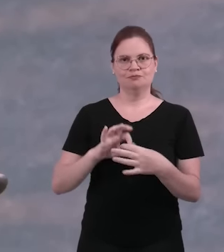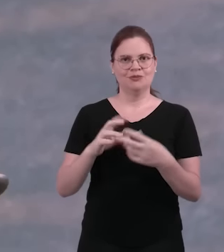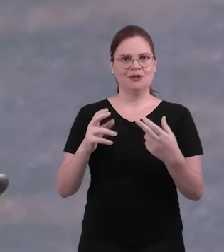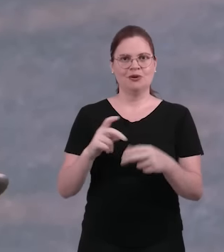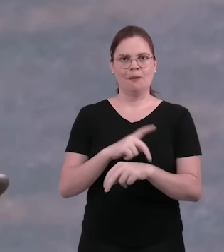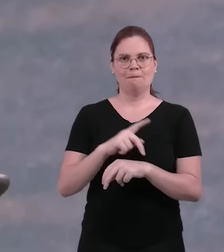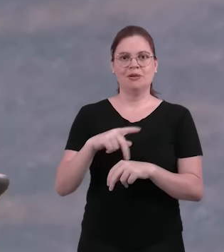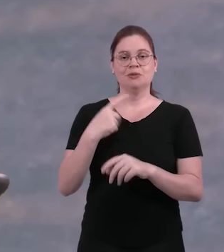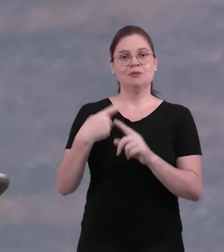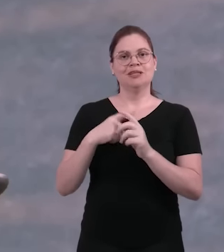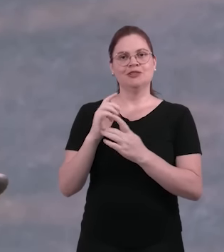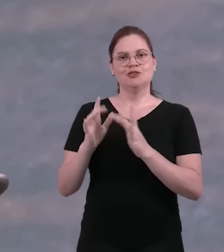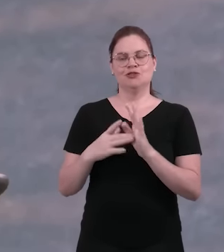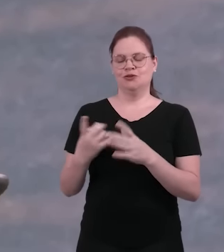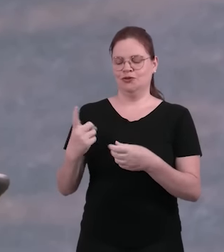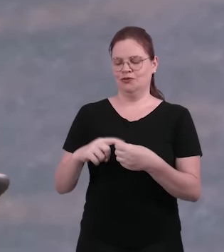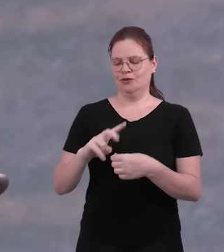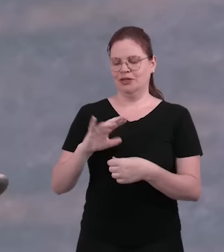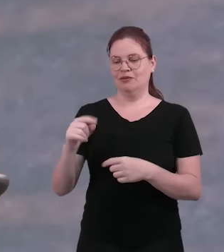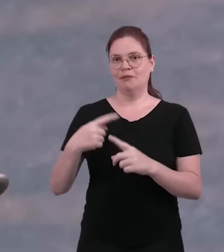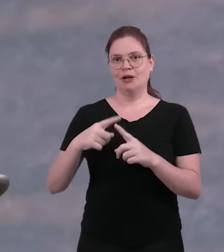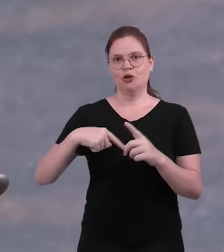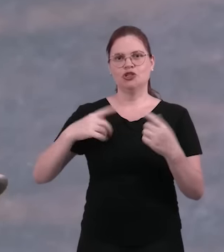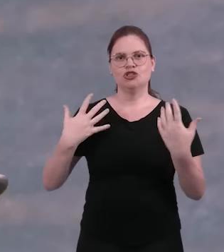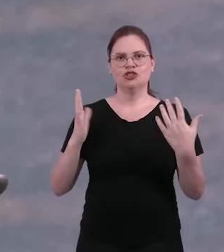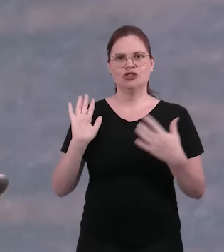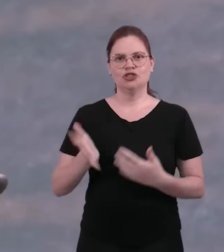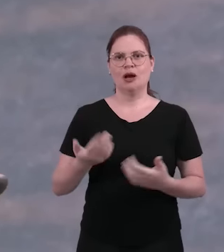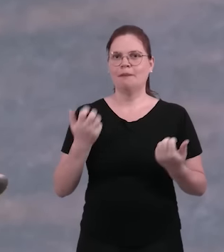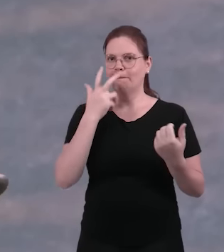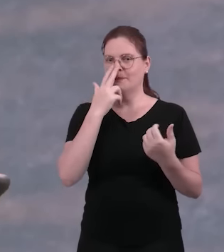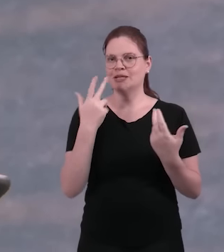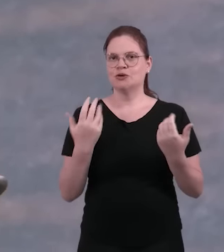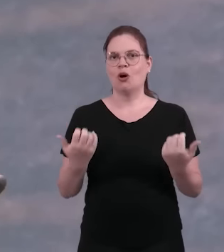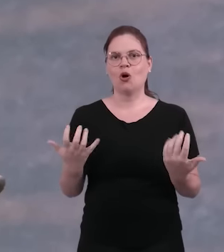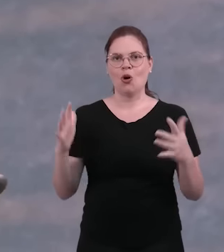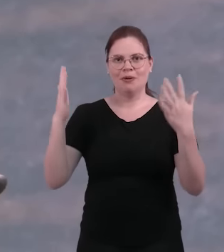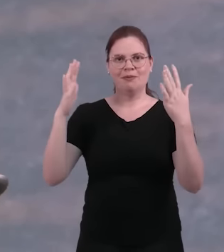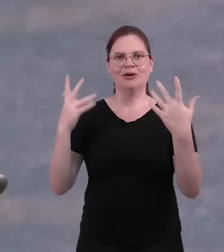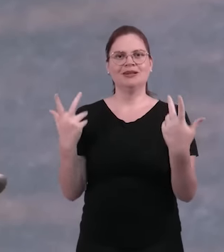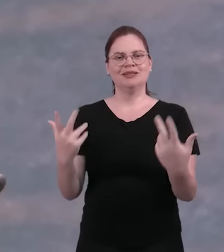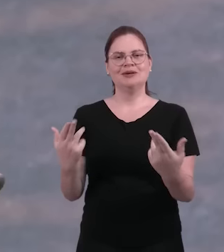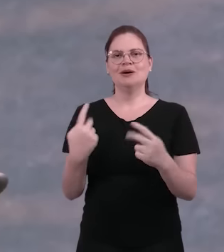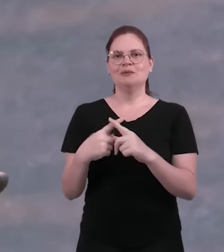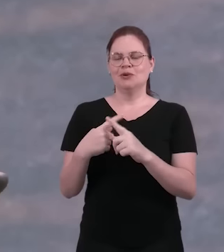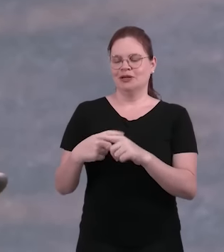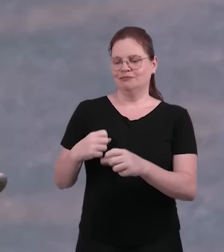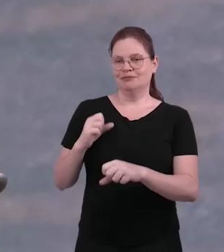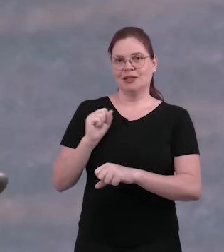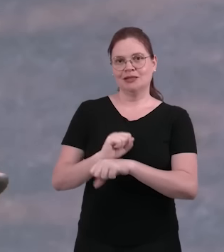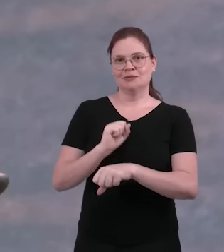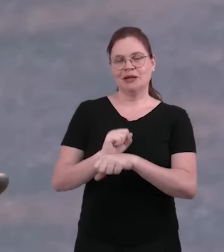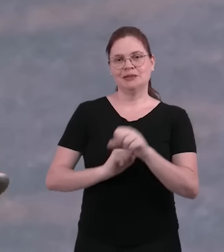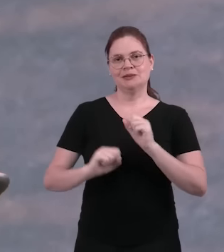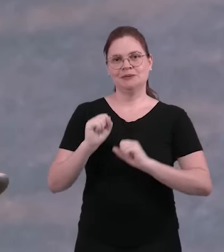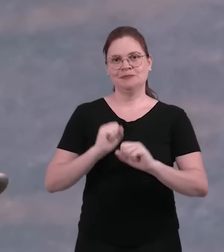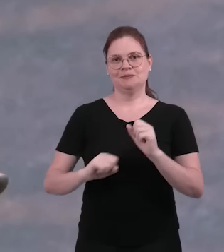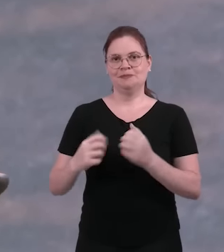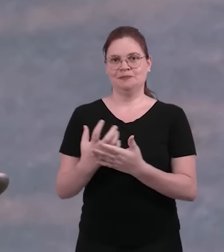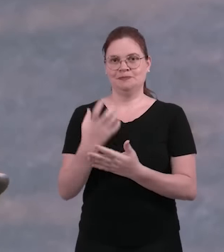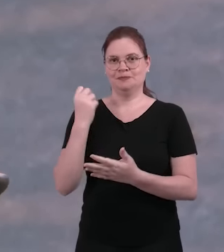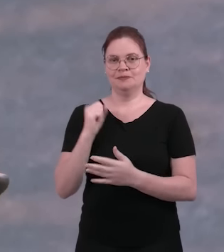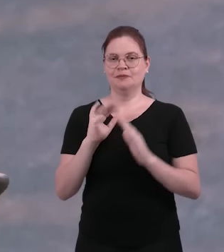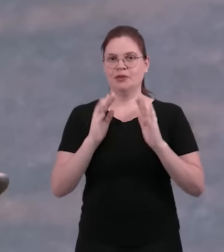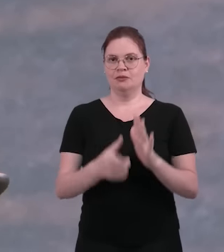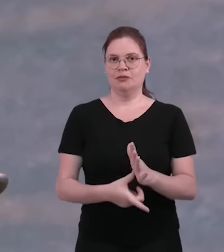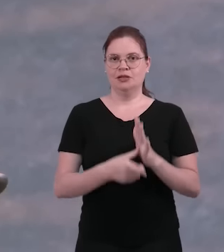estamos comemorando. É a festa Amém. que nos prepara para essa grande saída. O arrebatamento. O arrebatamento. Mas para isso, era preciso